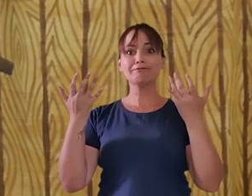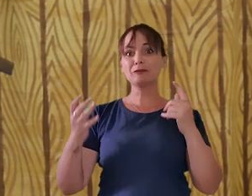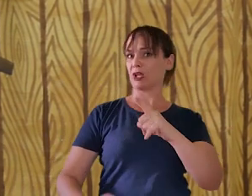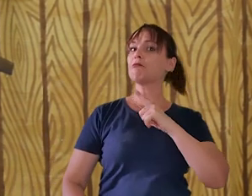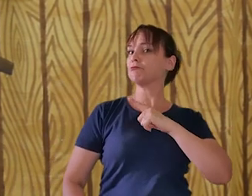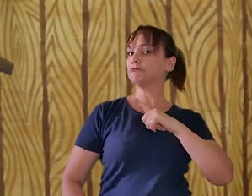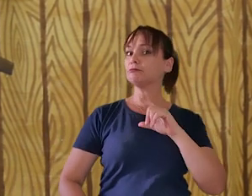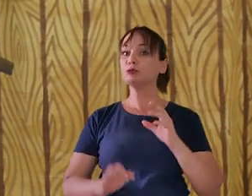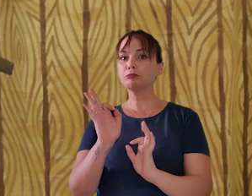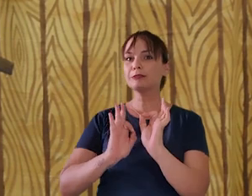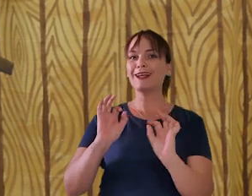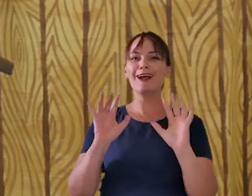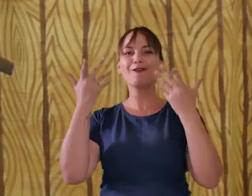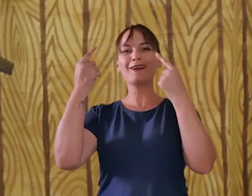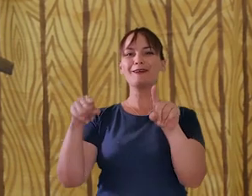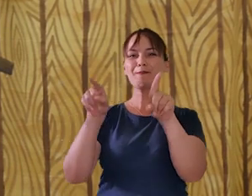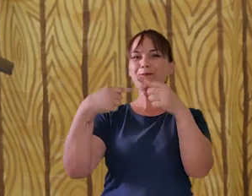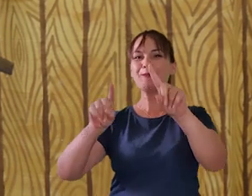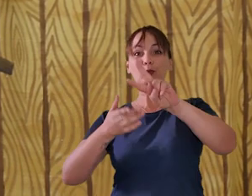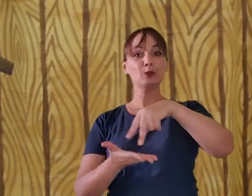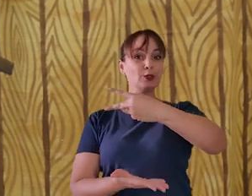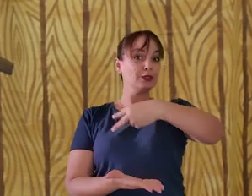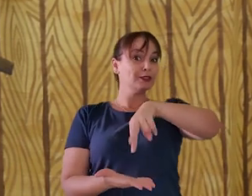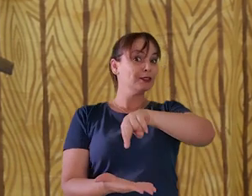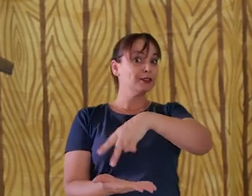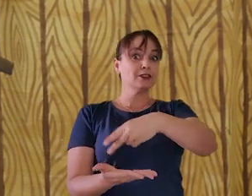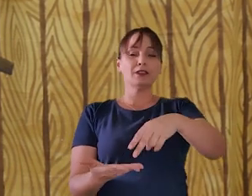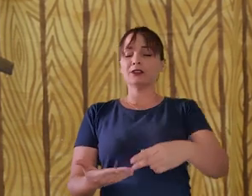ter festa e música pra dançar.